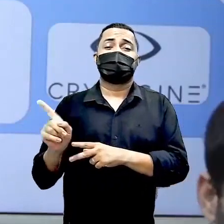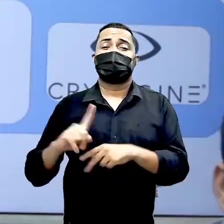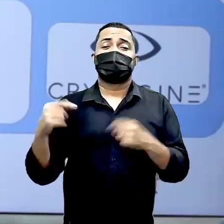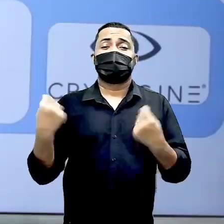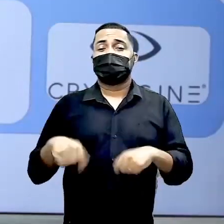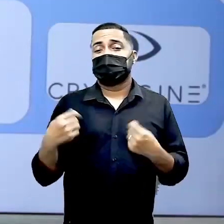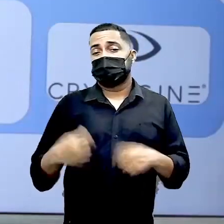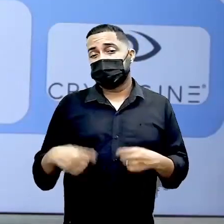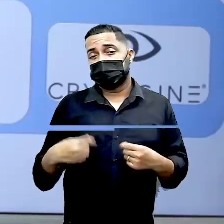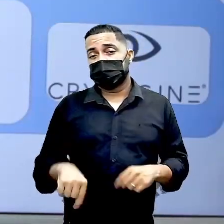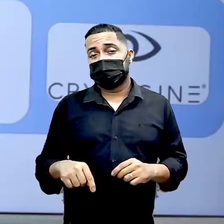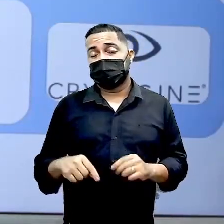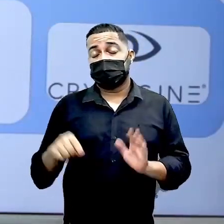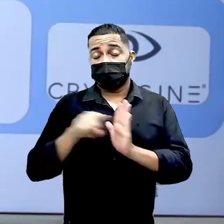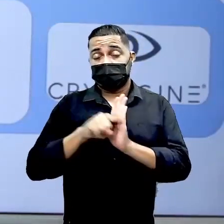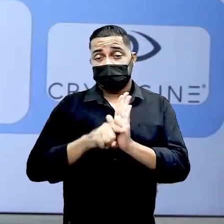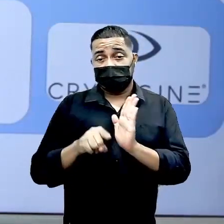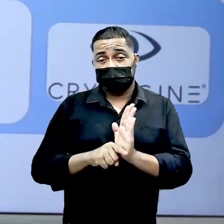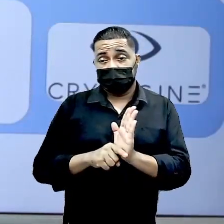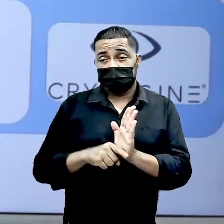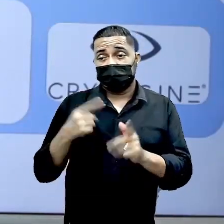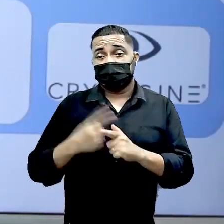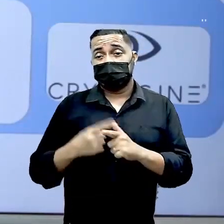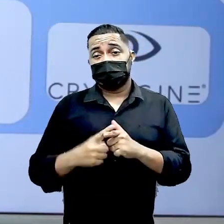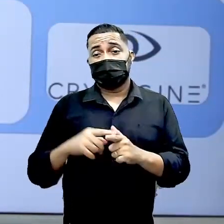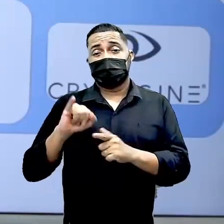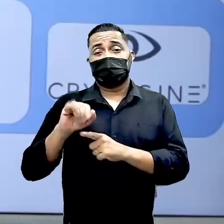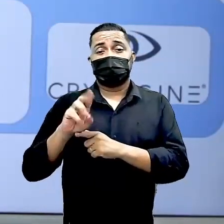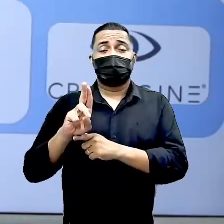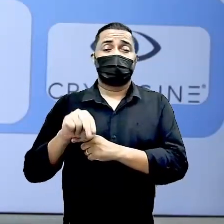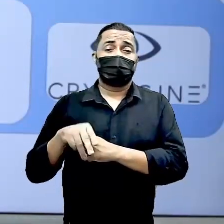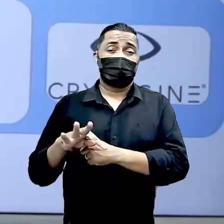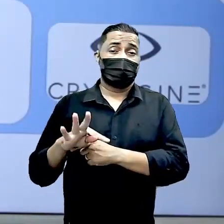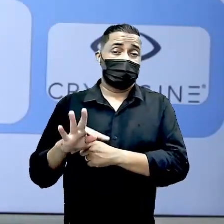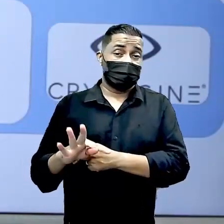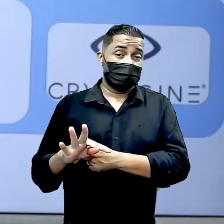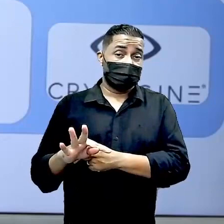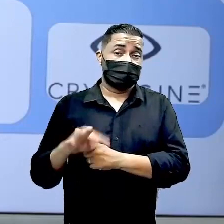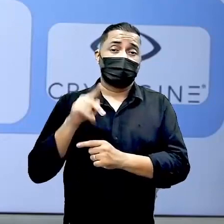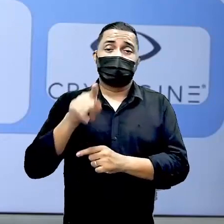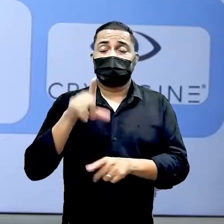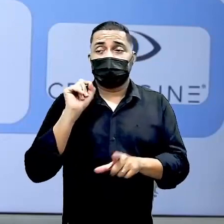é necessário para programar no Unity. Porque aqui no Unity, você escolhe